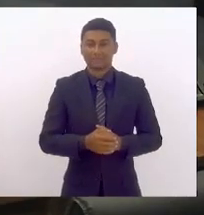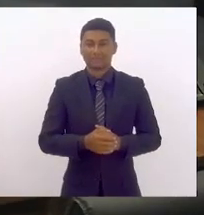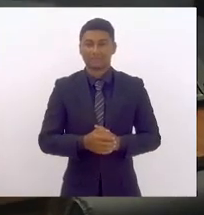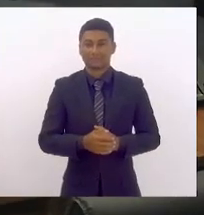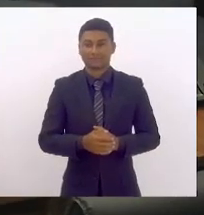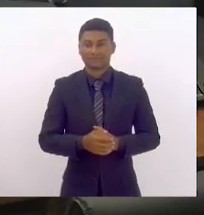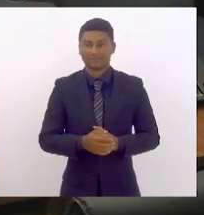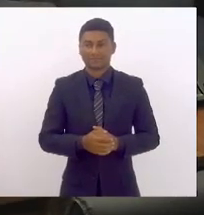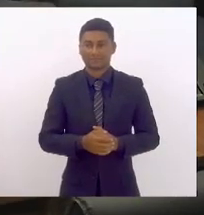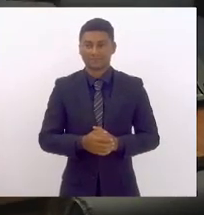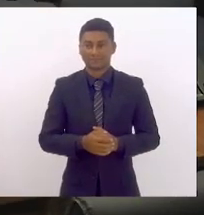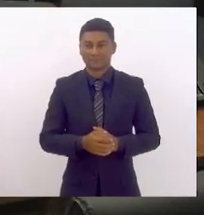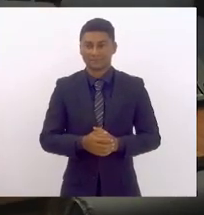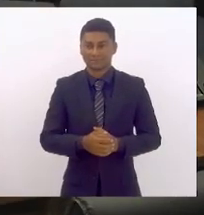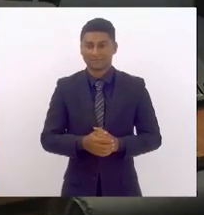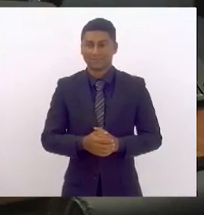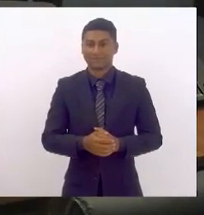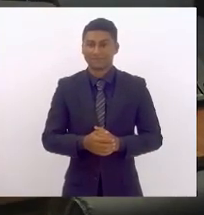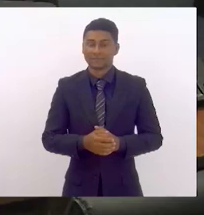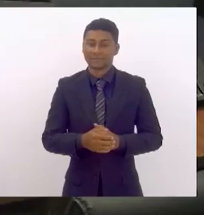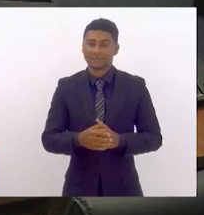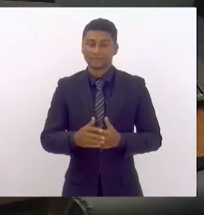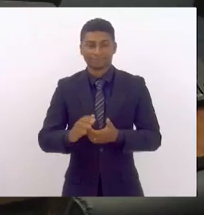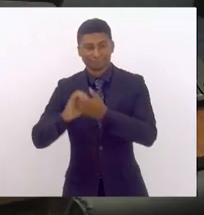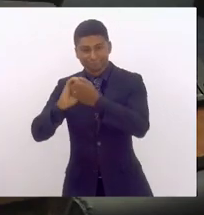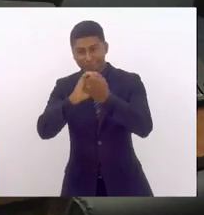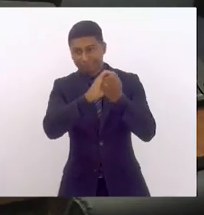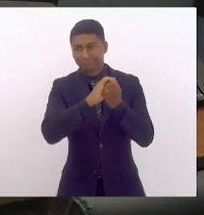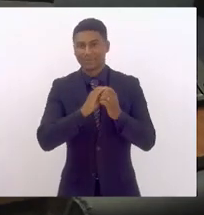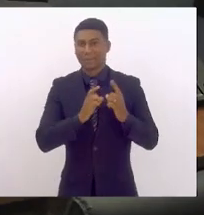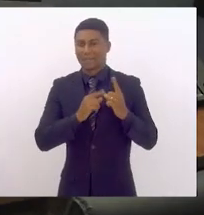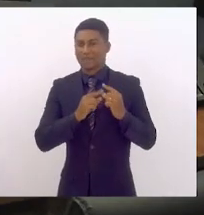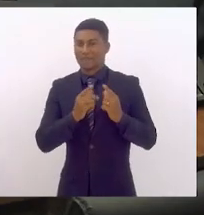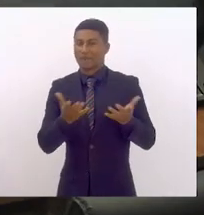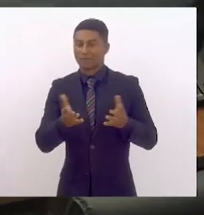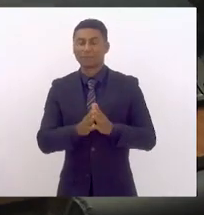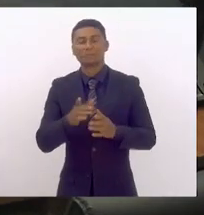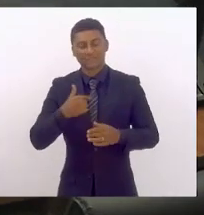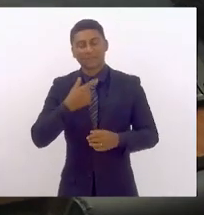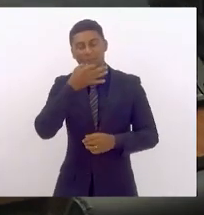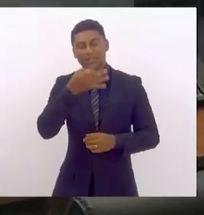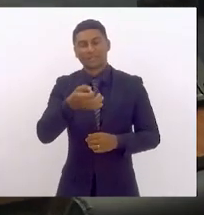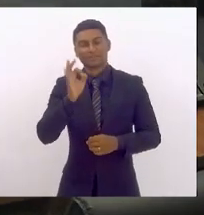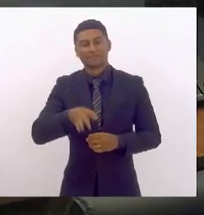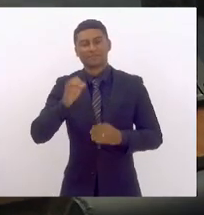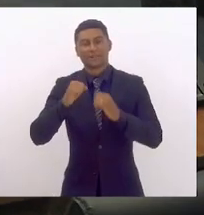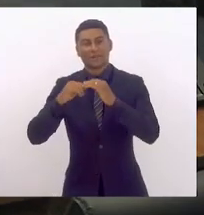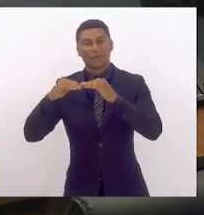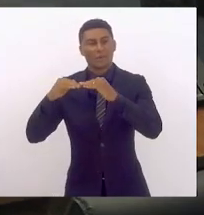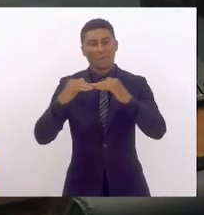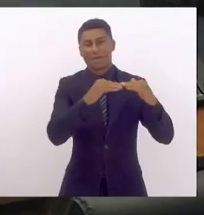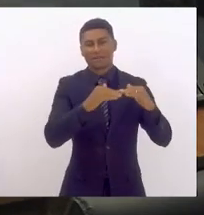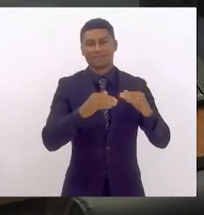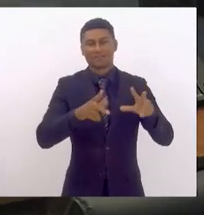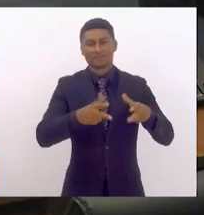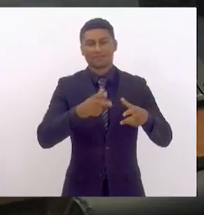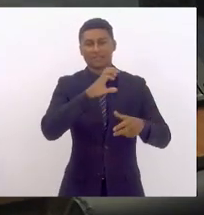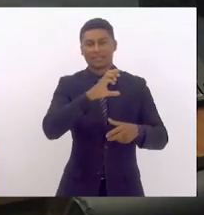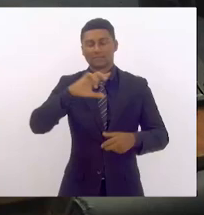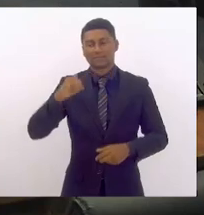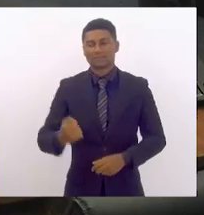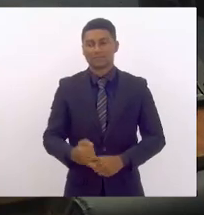bom Presidente com as minhas saudações alvinegras o parecer acompanha o substitutivo da ccj